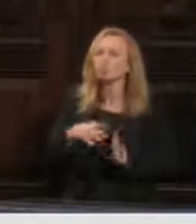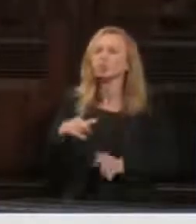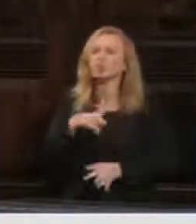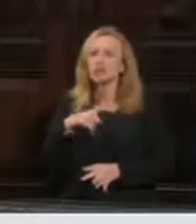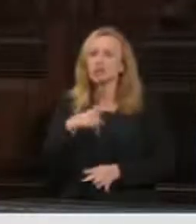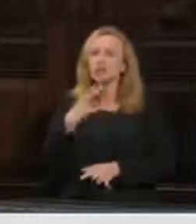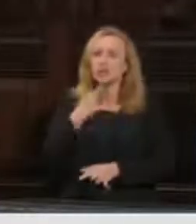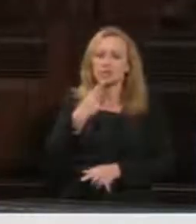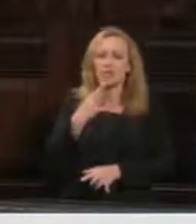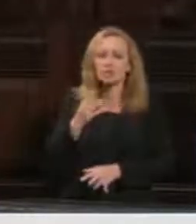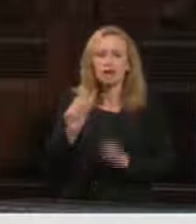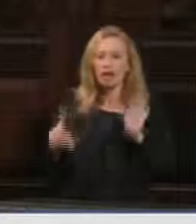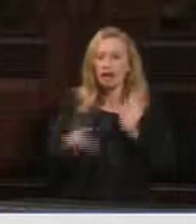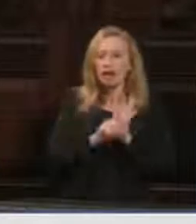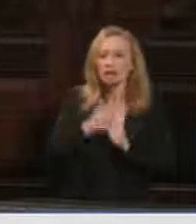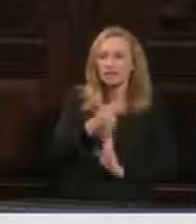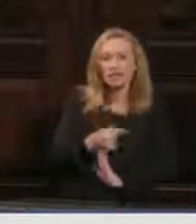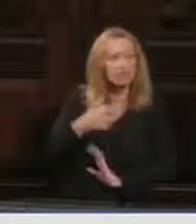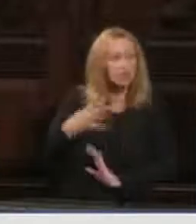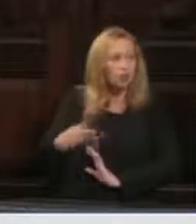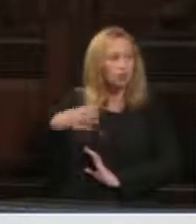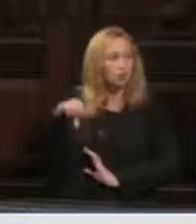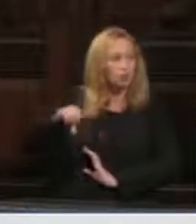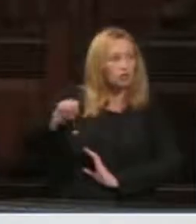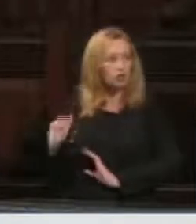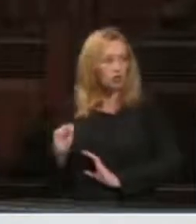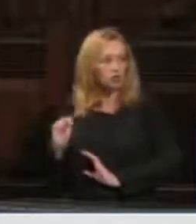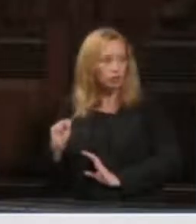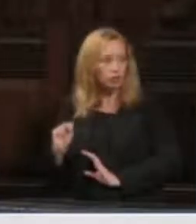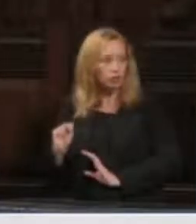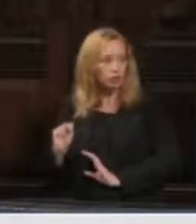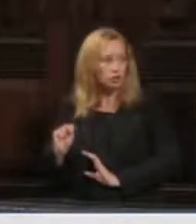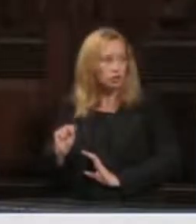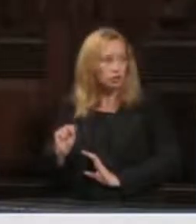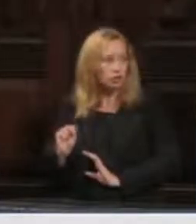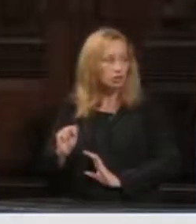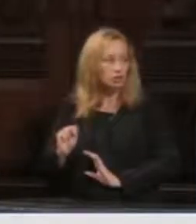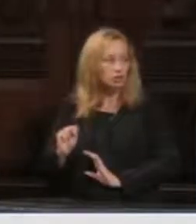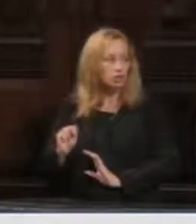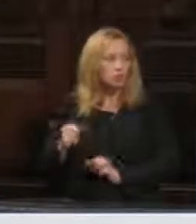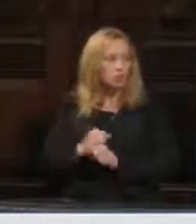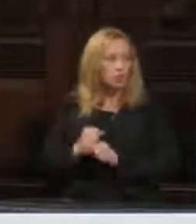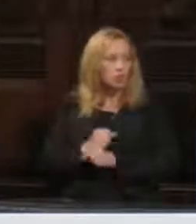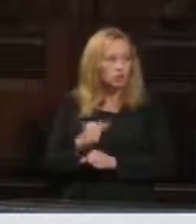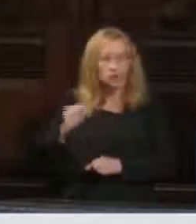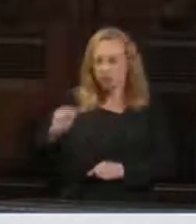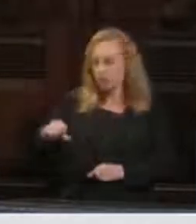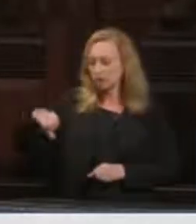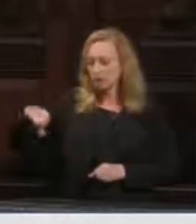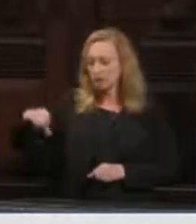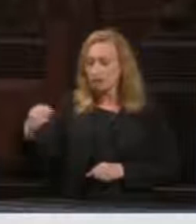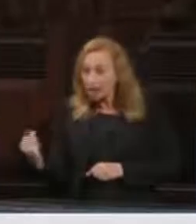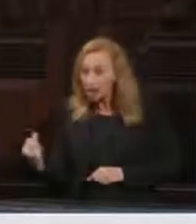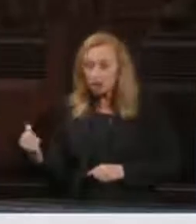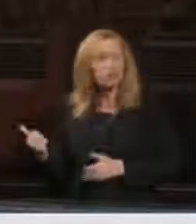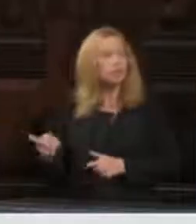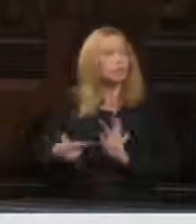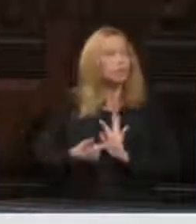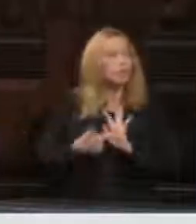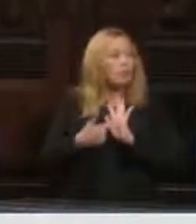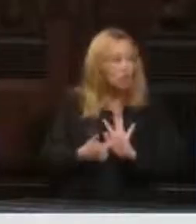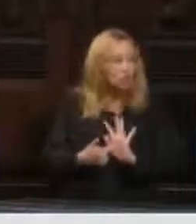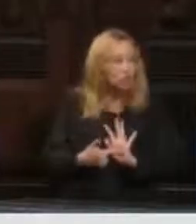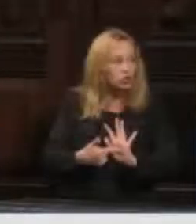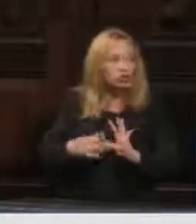lei 7498 de 86, ela define as atribuições e